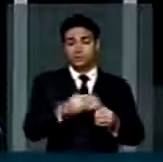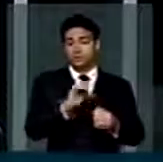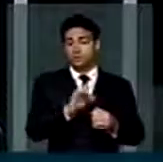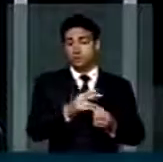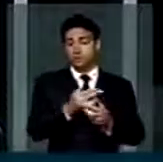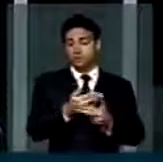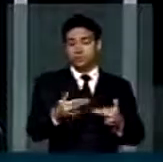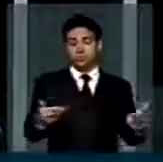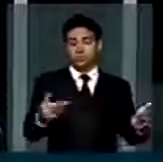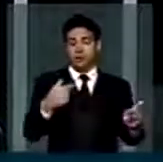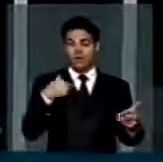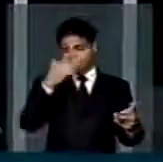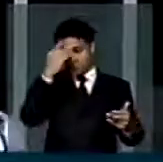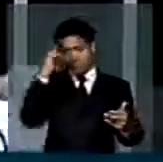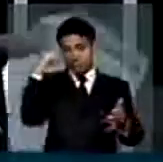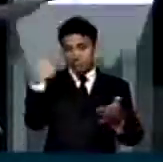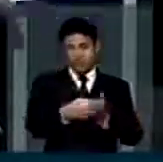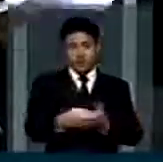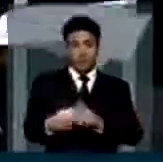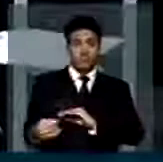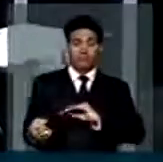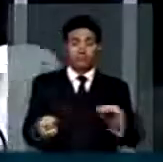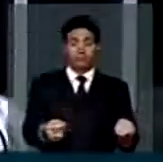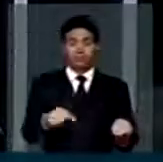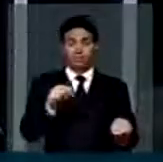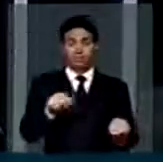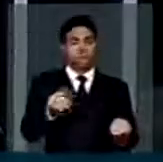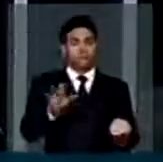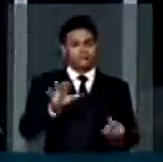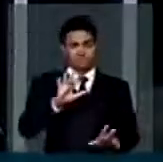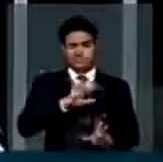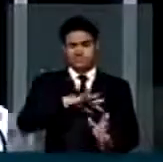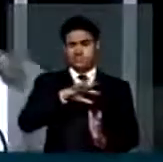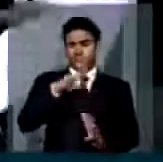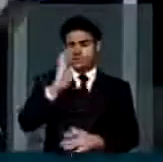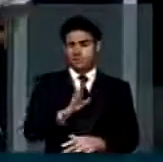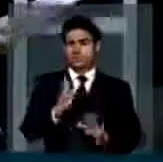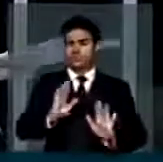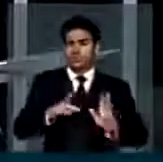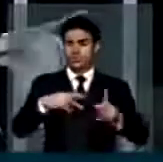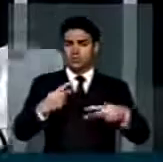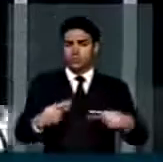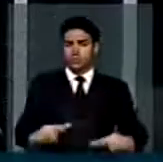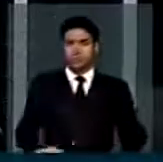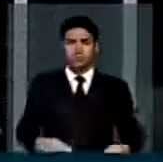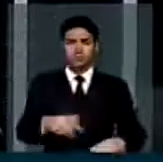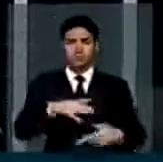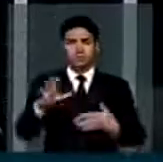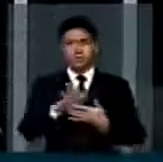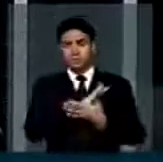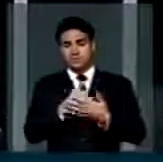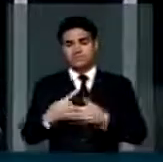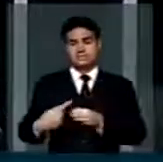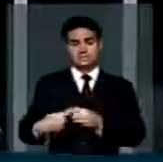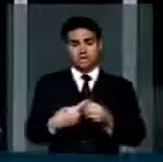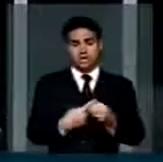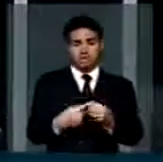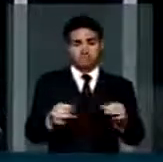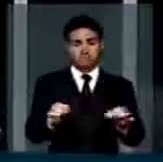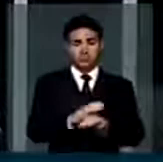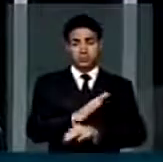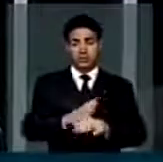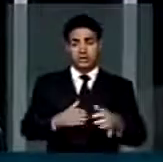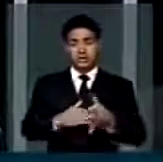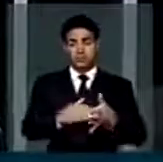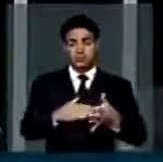eleitoral mediante pagamento. Já que o Brasil se urbanizou, tem as grandes regiões metropolitanas, onde os